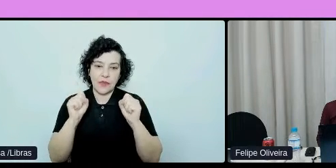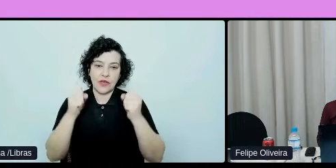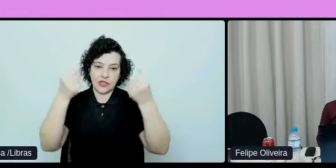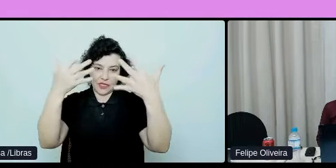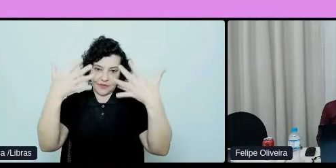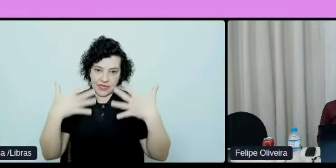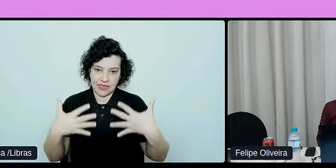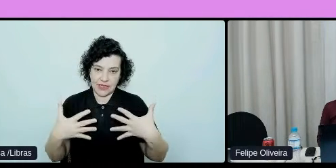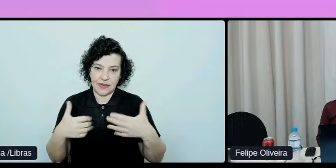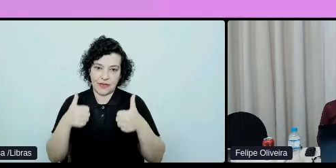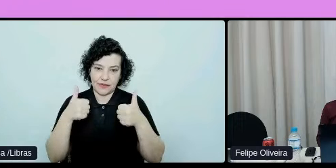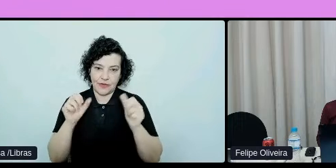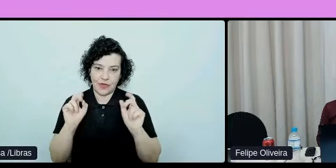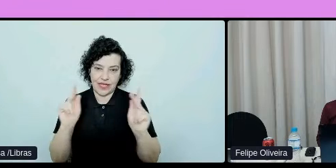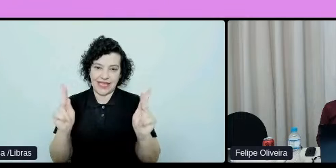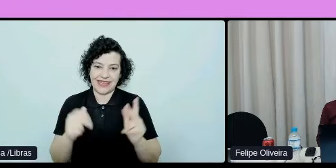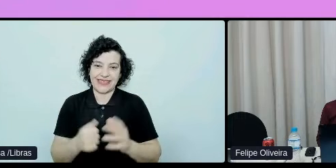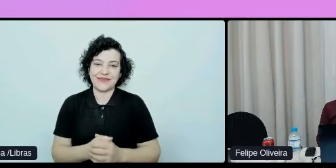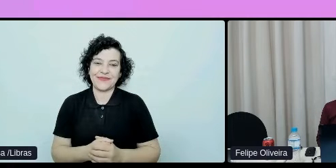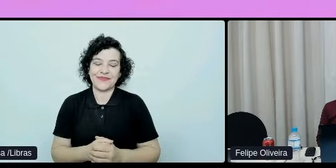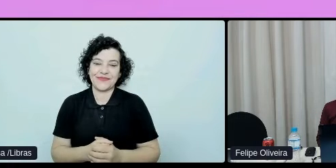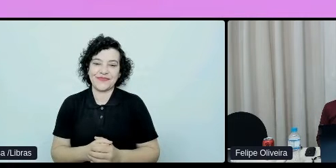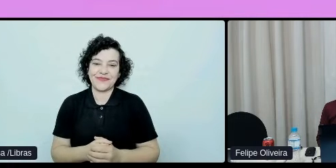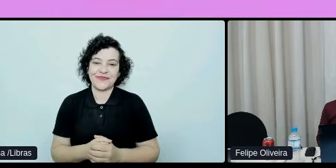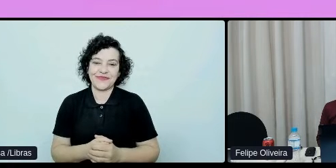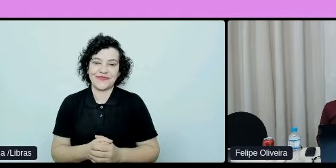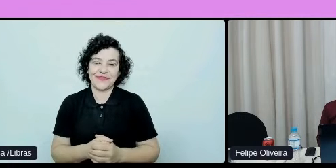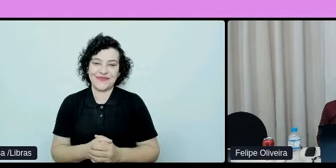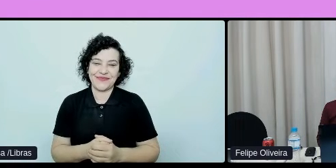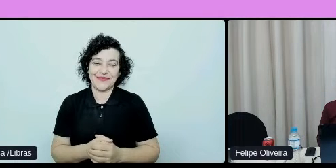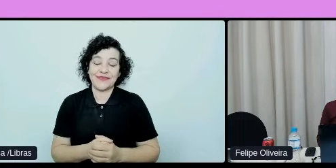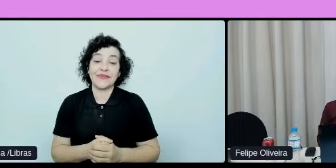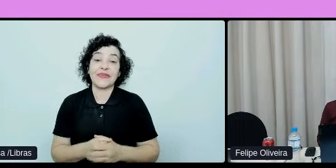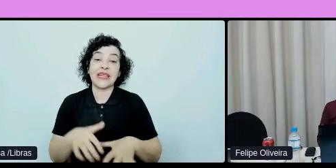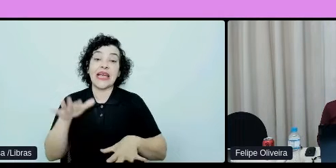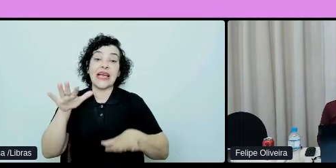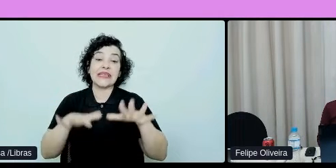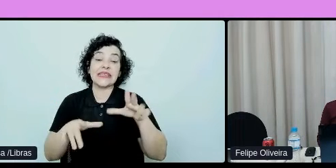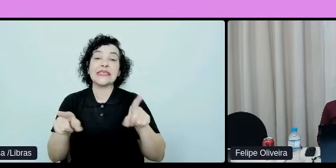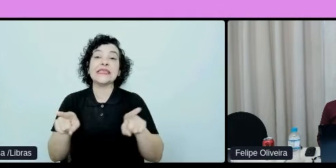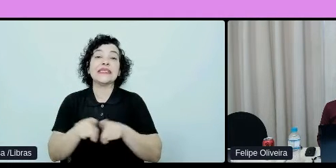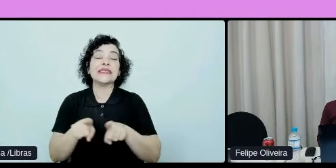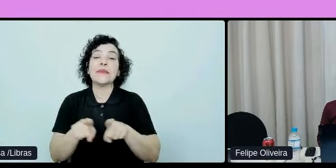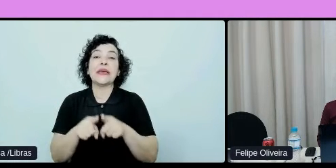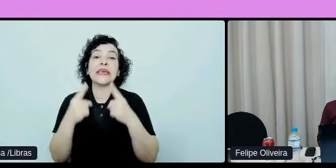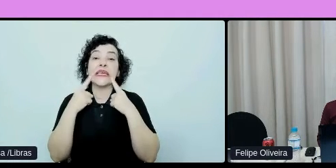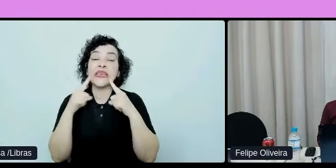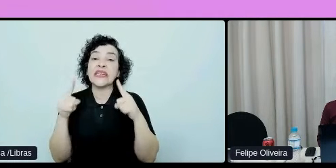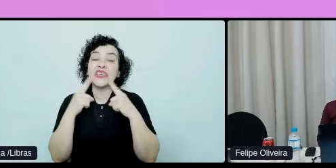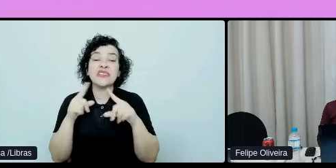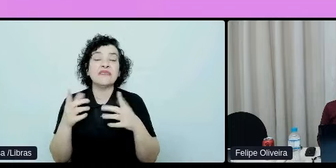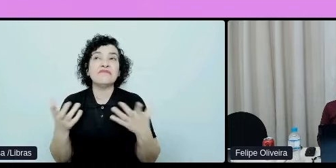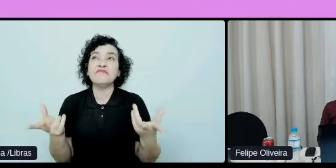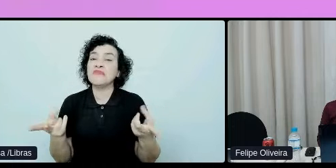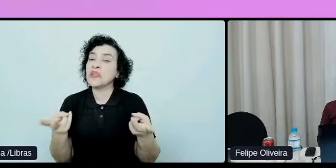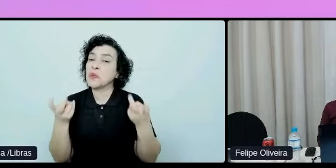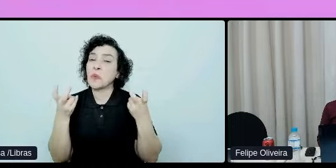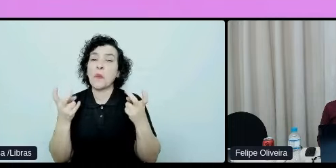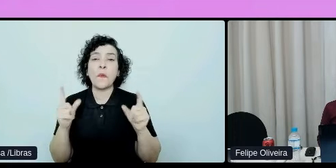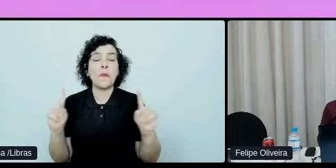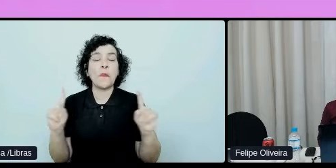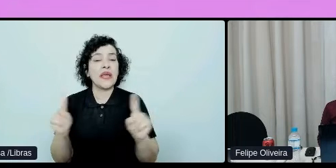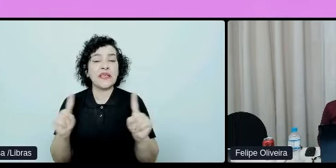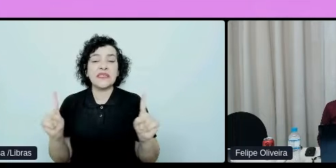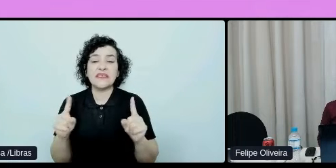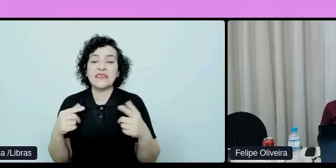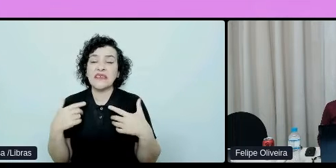vou perceber. Beleza. Então, a necessidade de crítica. A gente não percebe, às vezes, mas é que é uma coisa